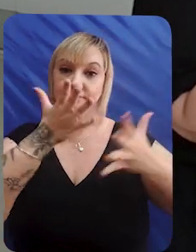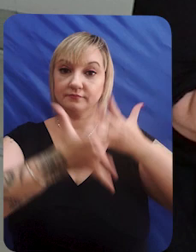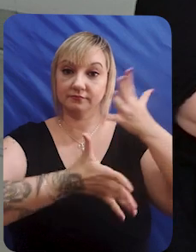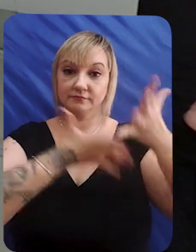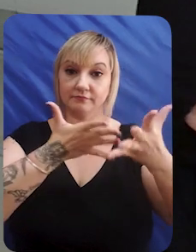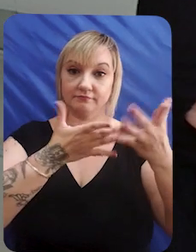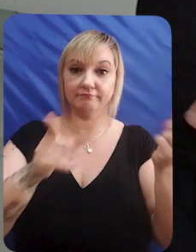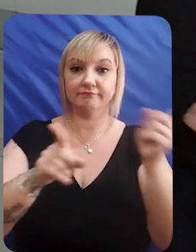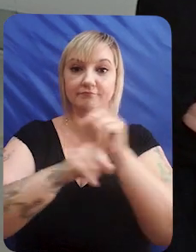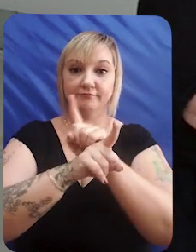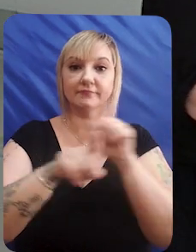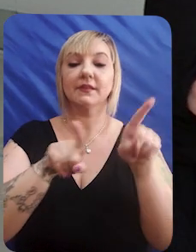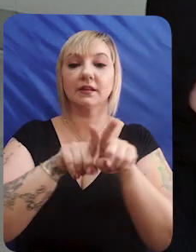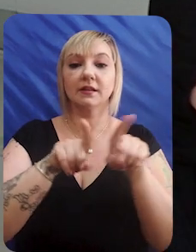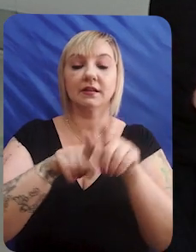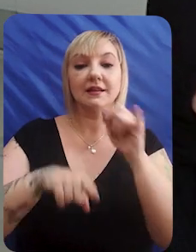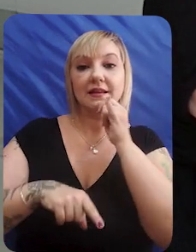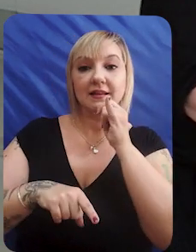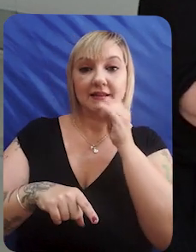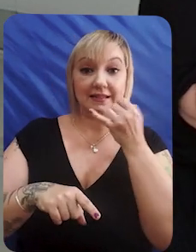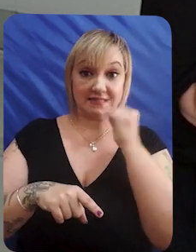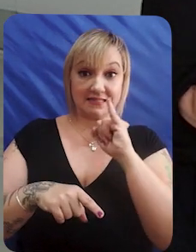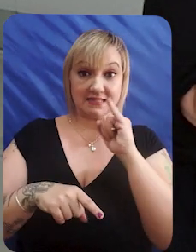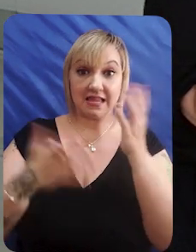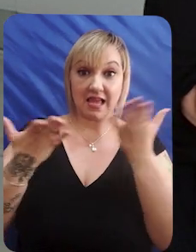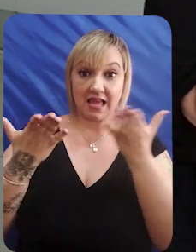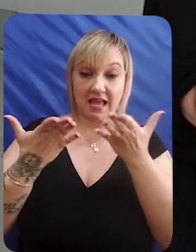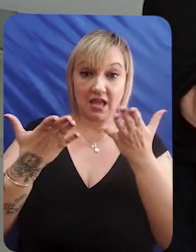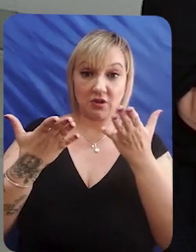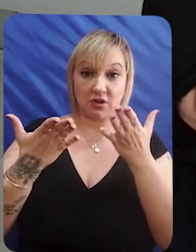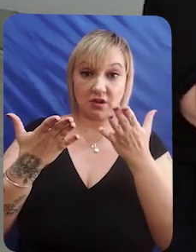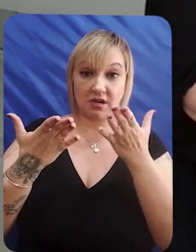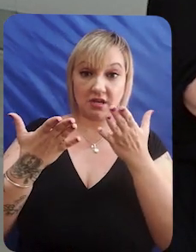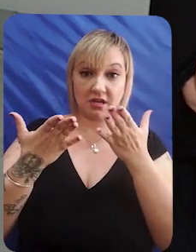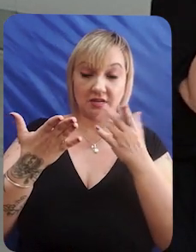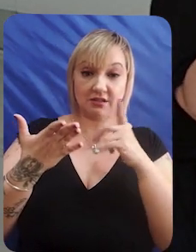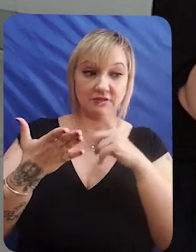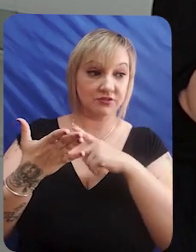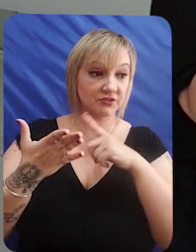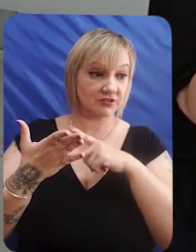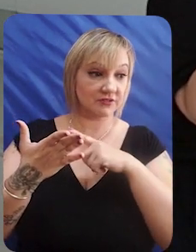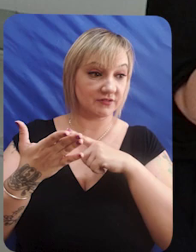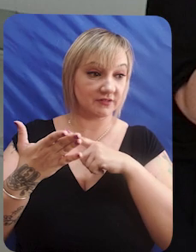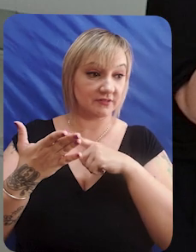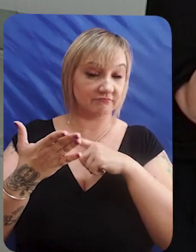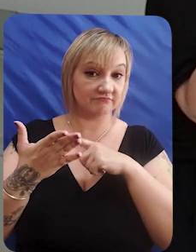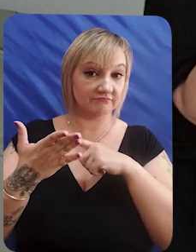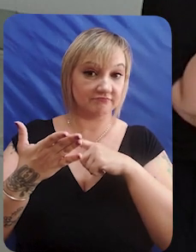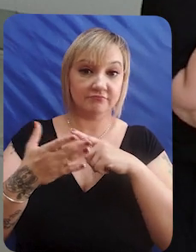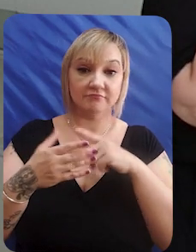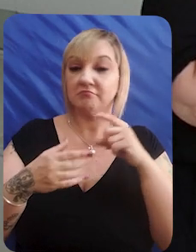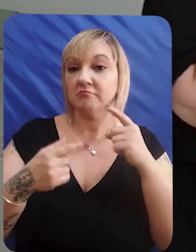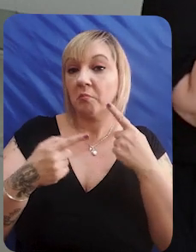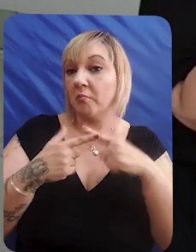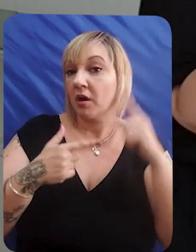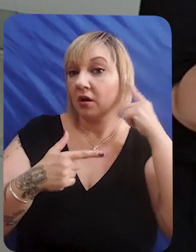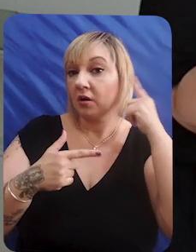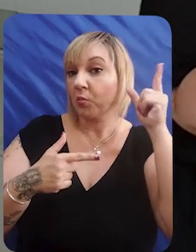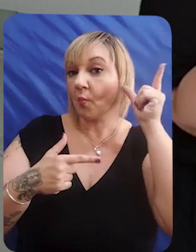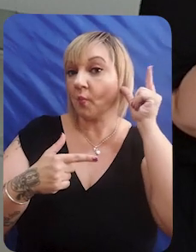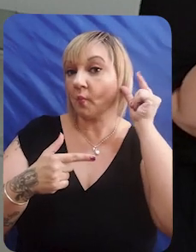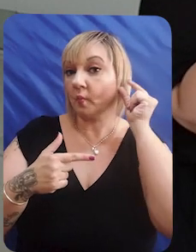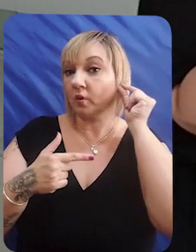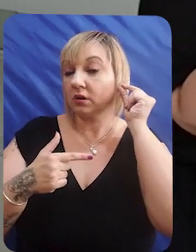e vice-versa. Por exemplo, se eu agora tiver uma otite, não conseguir curar, a